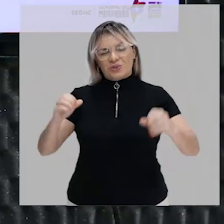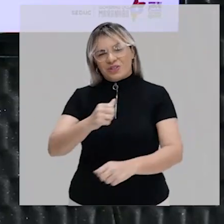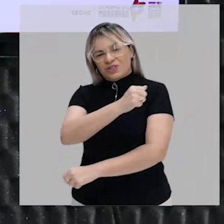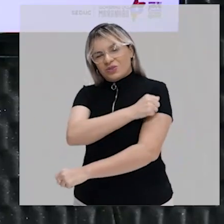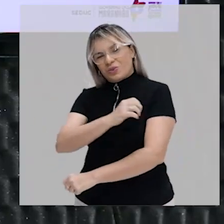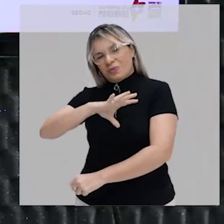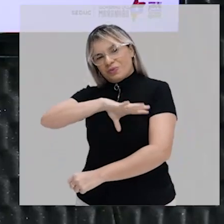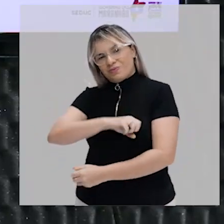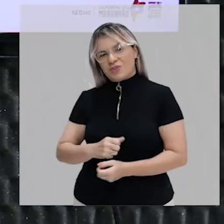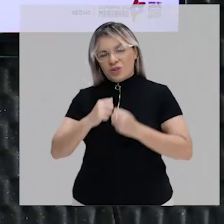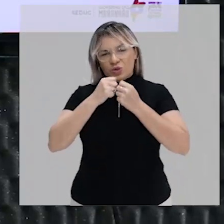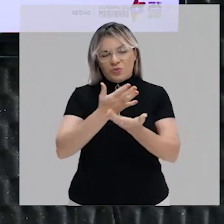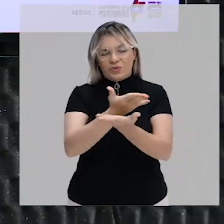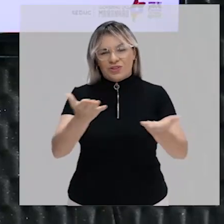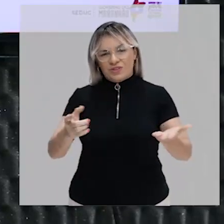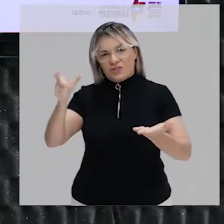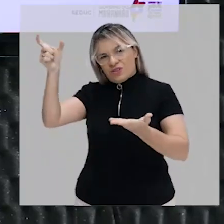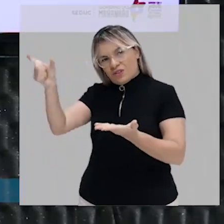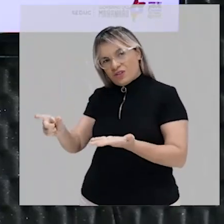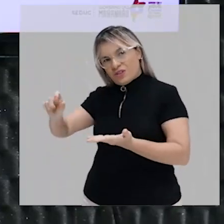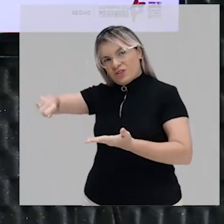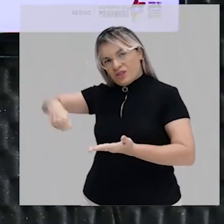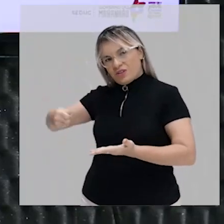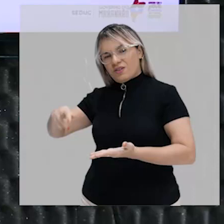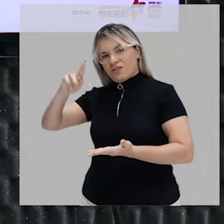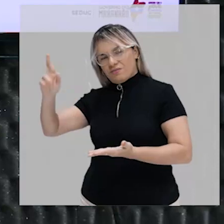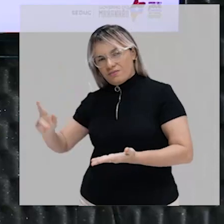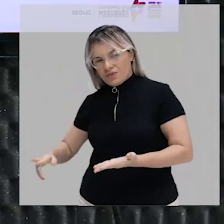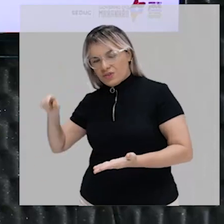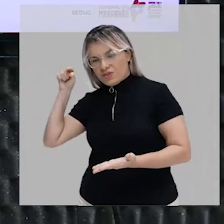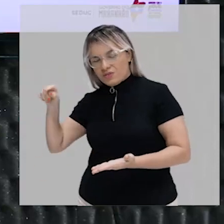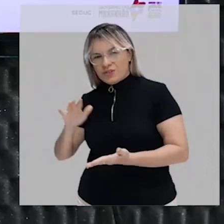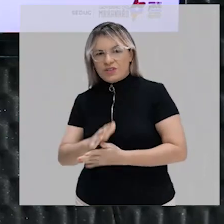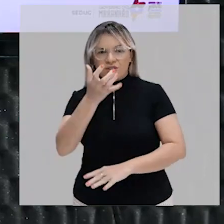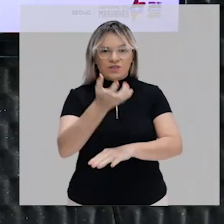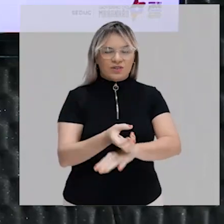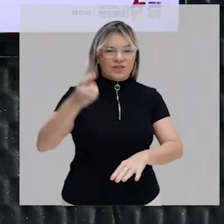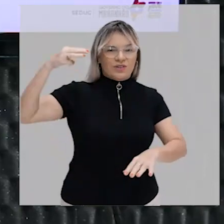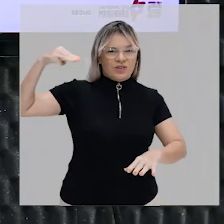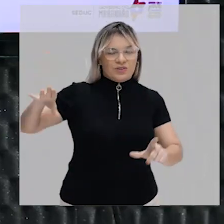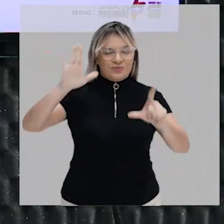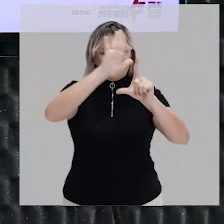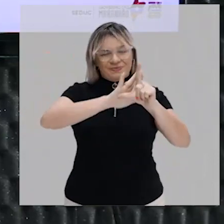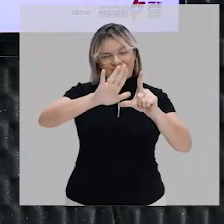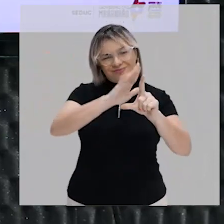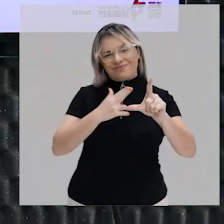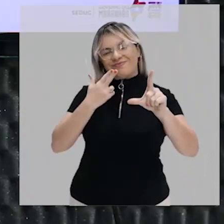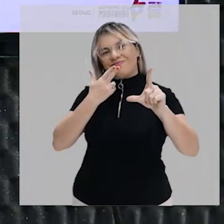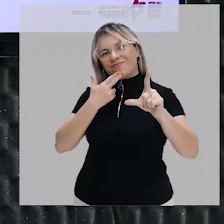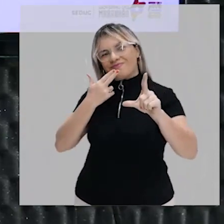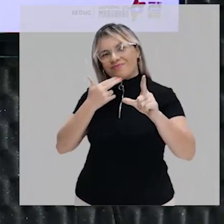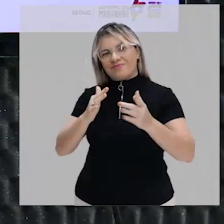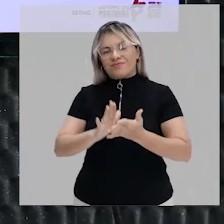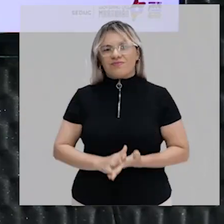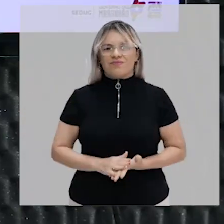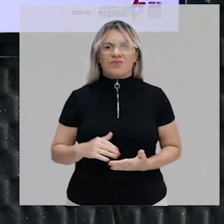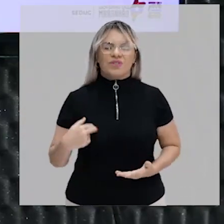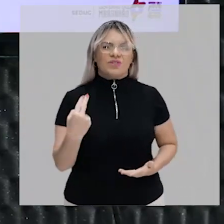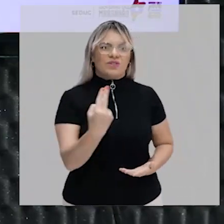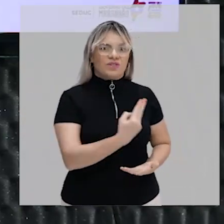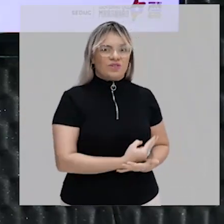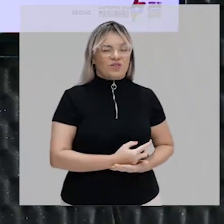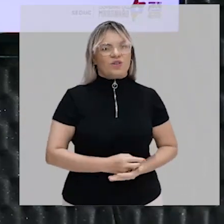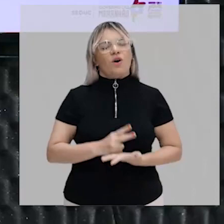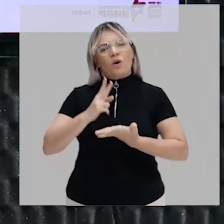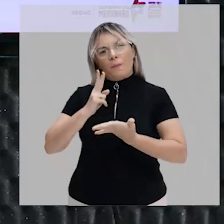E aí, meus amores, tudo bem com vocês? Eu sou a professora Renata Fex, tua professora de matemática da plataforma Gonçalves Dias e nós estamos